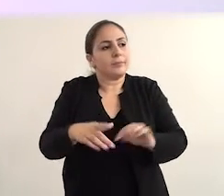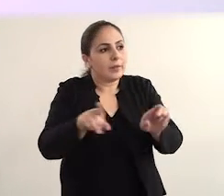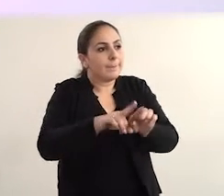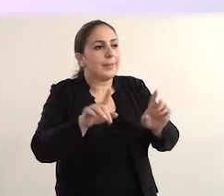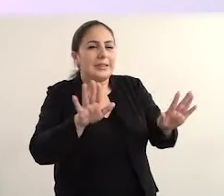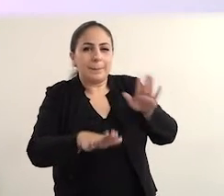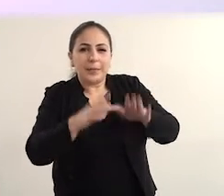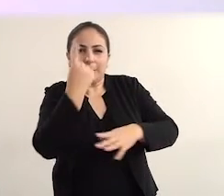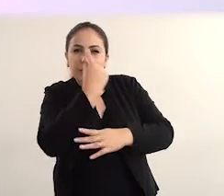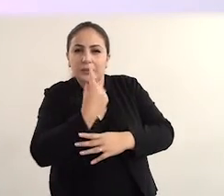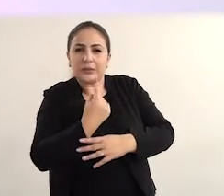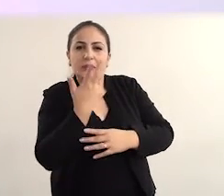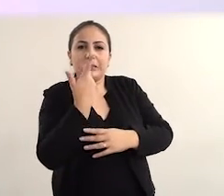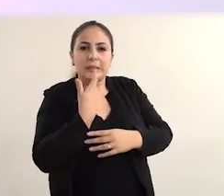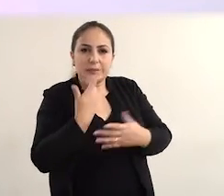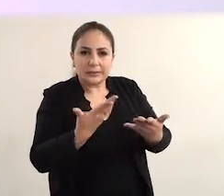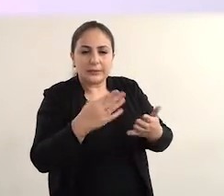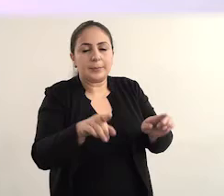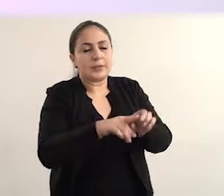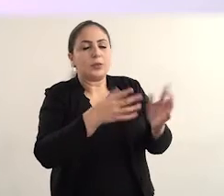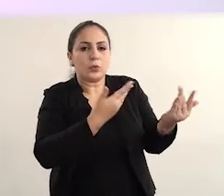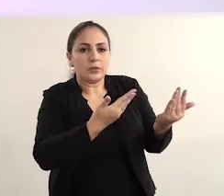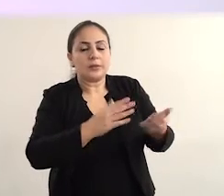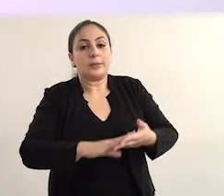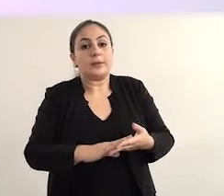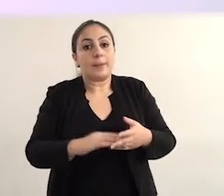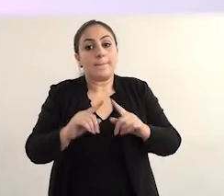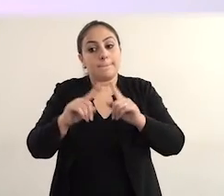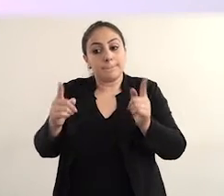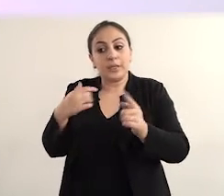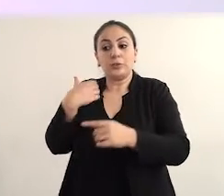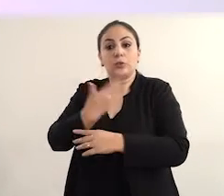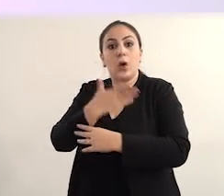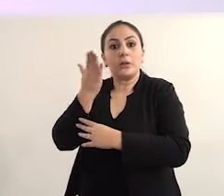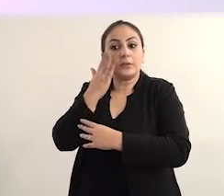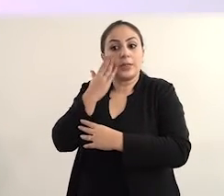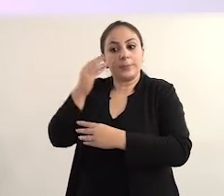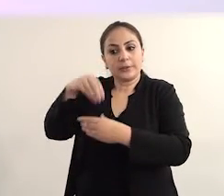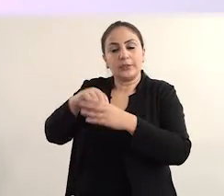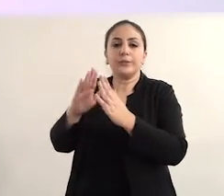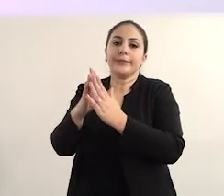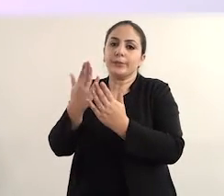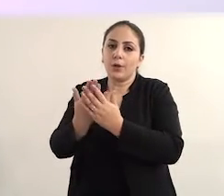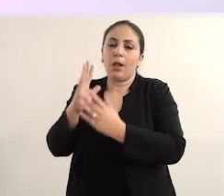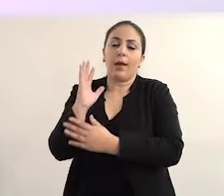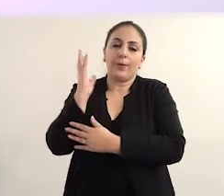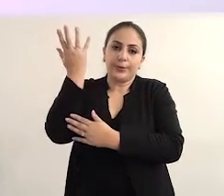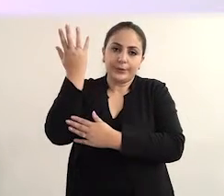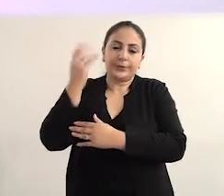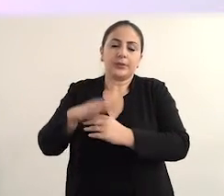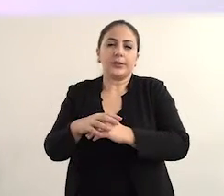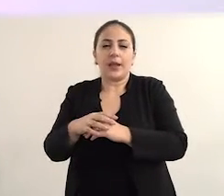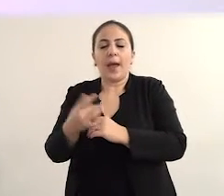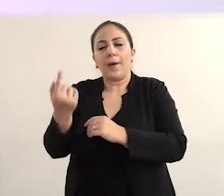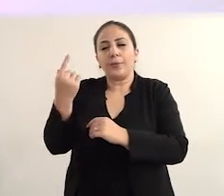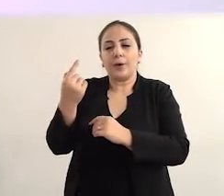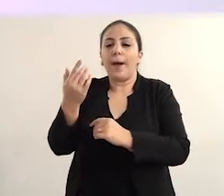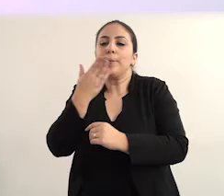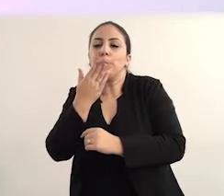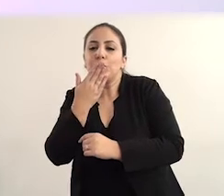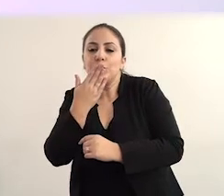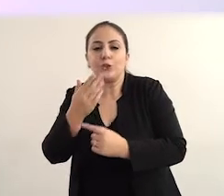da personalidade da criança, né, do adolescente. Mas a gente sabe que na escola acontece, né, o